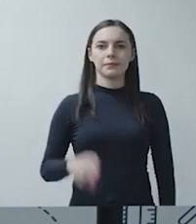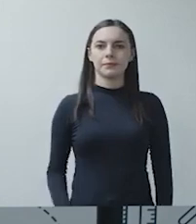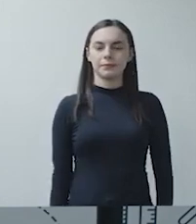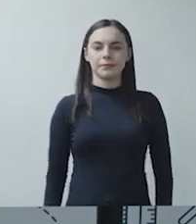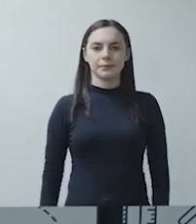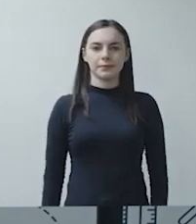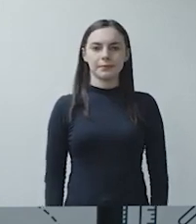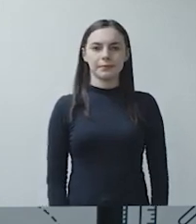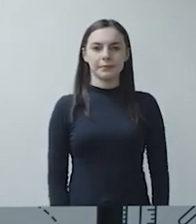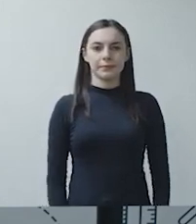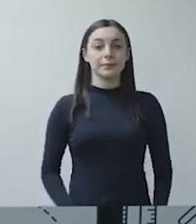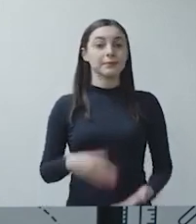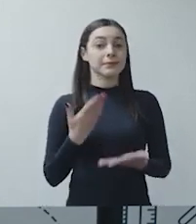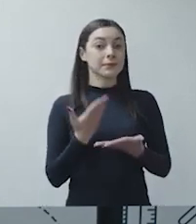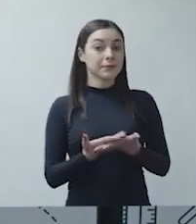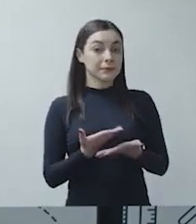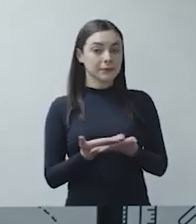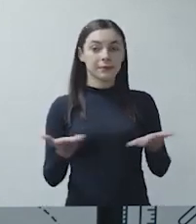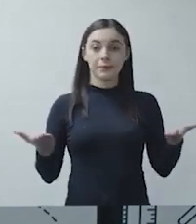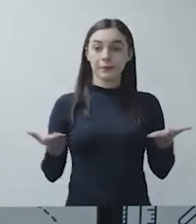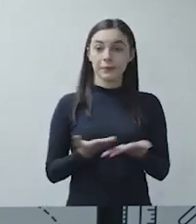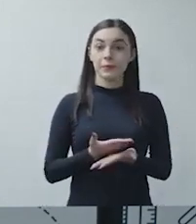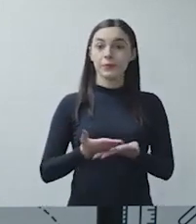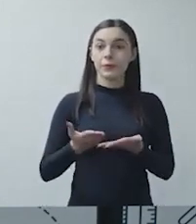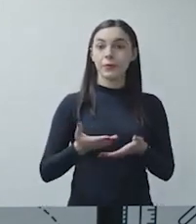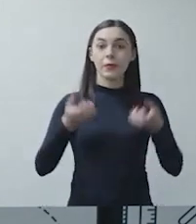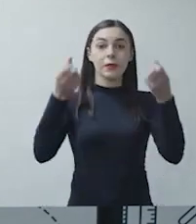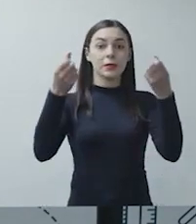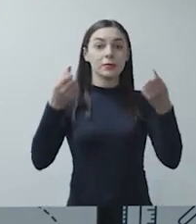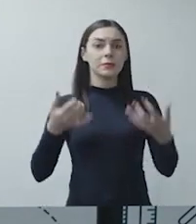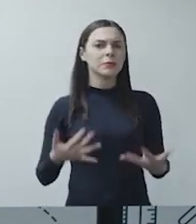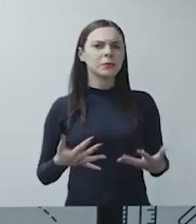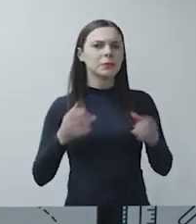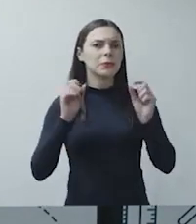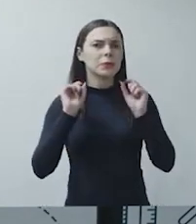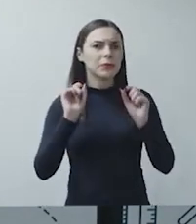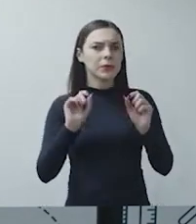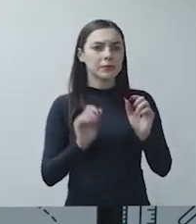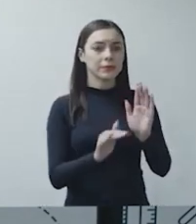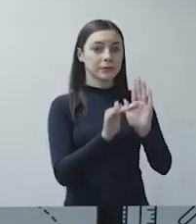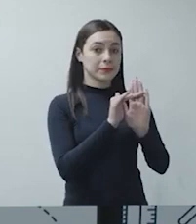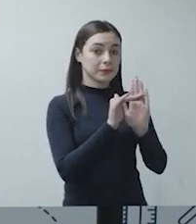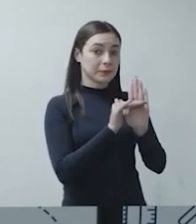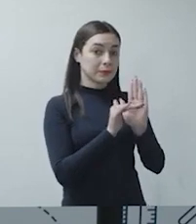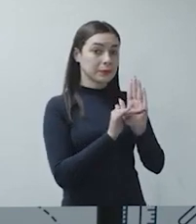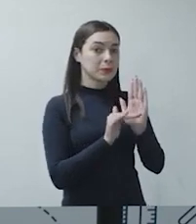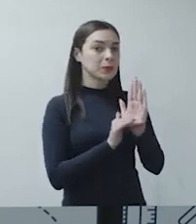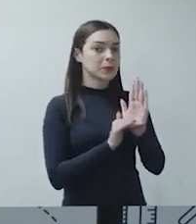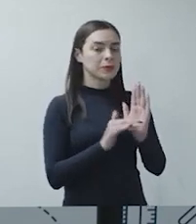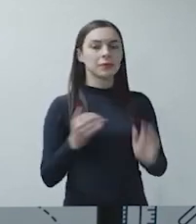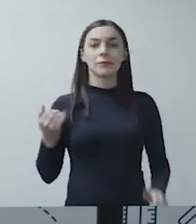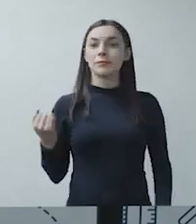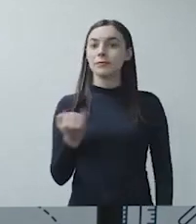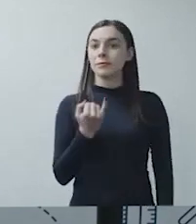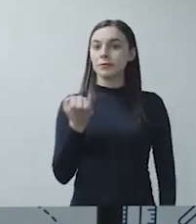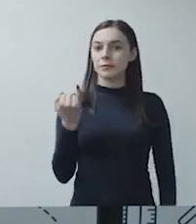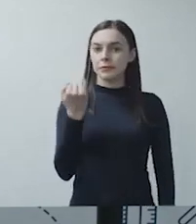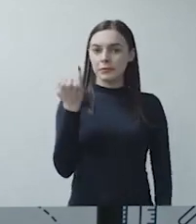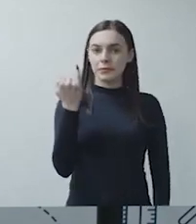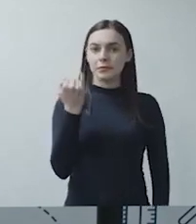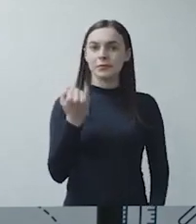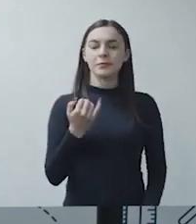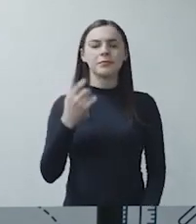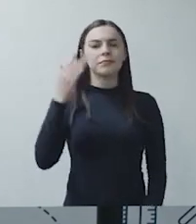Para iniciarmos a nossa aula de hoje, falaremos sobre a nossa rotina, o quanto é importante